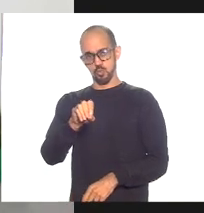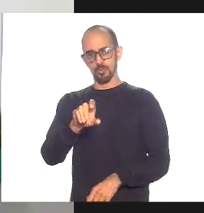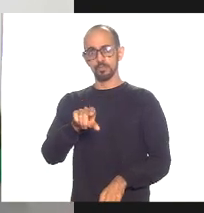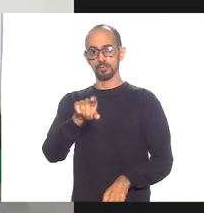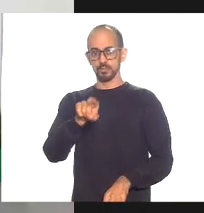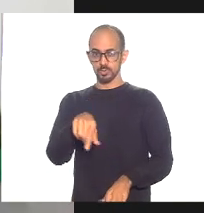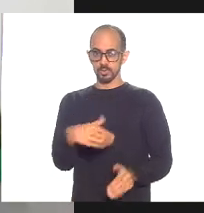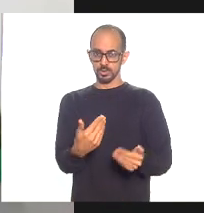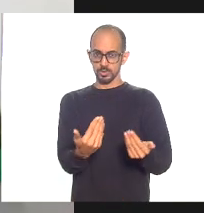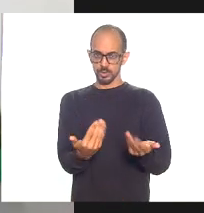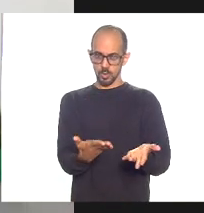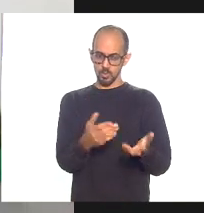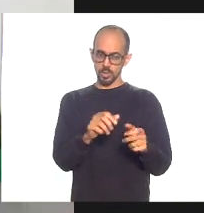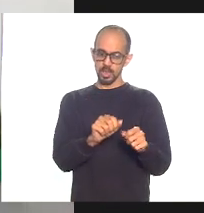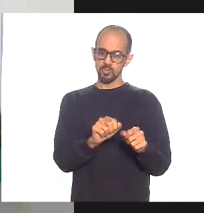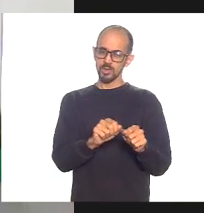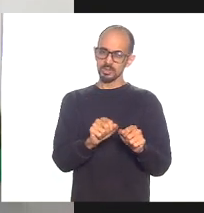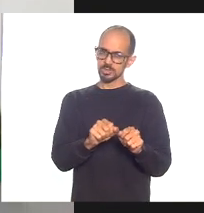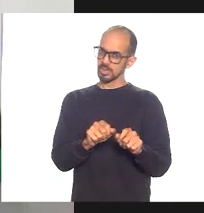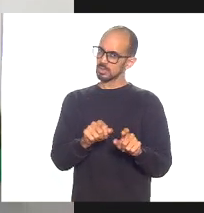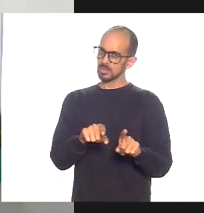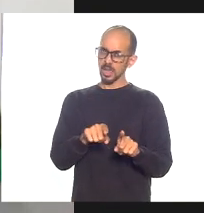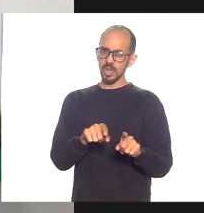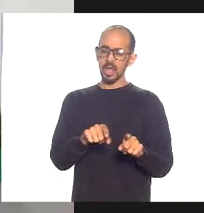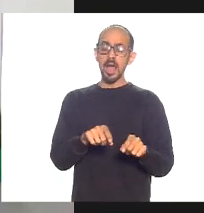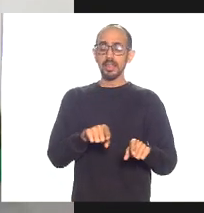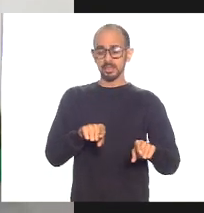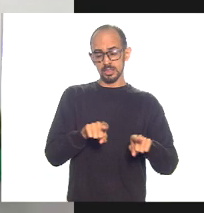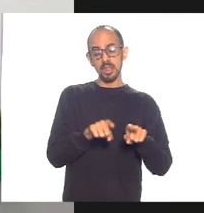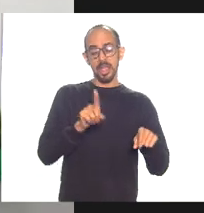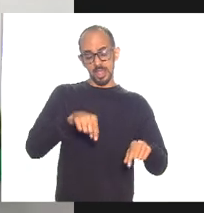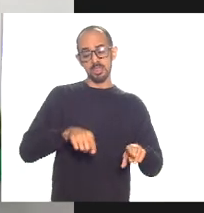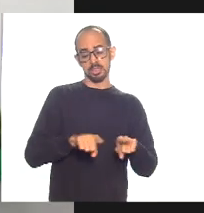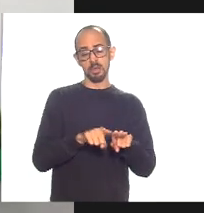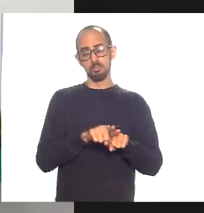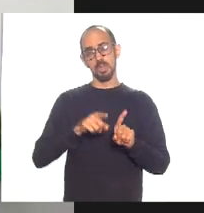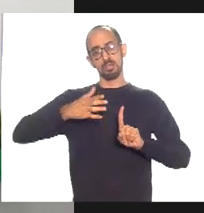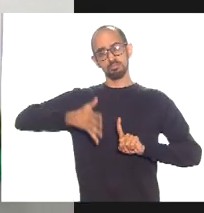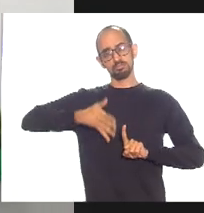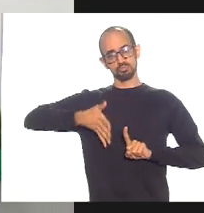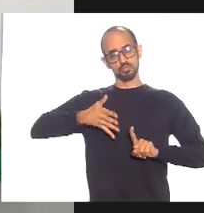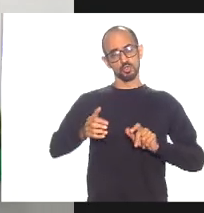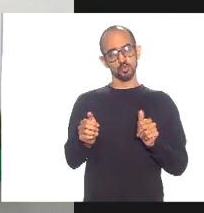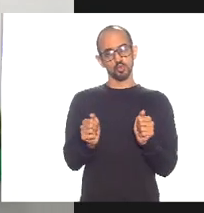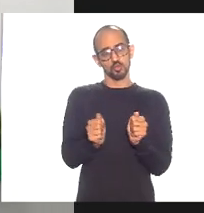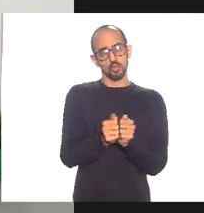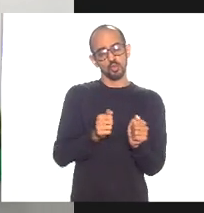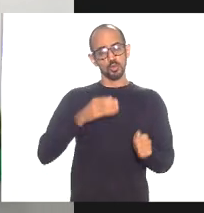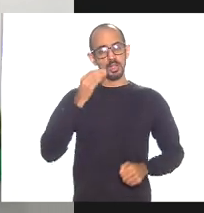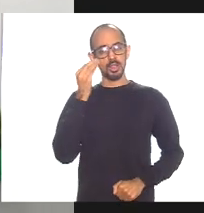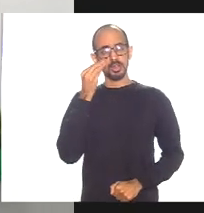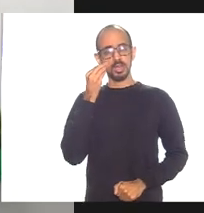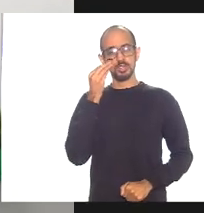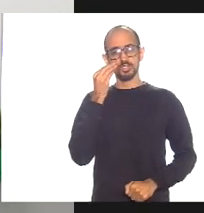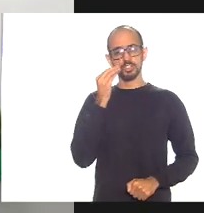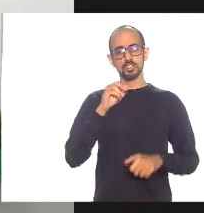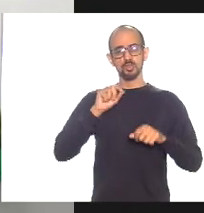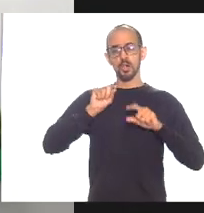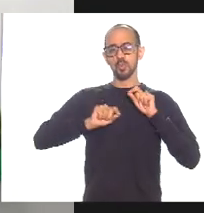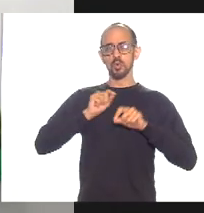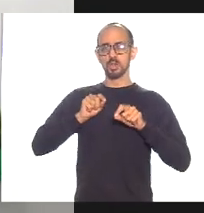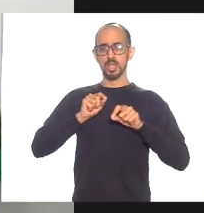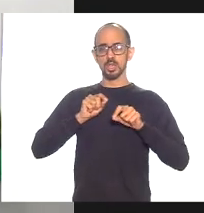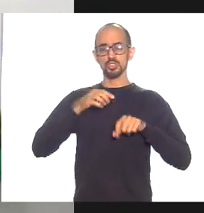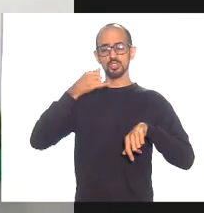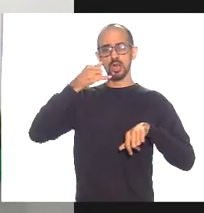presidente, fazer coro aqui com a tentativa de não só invisibilizar,